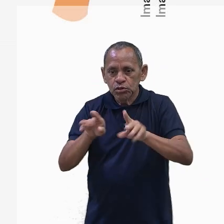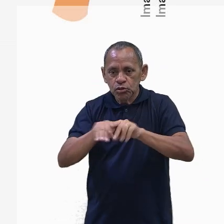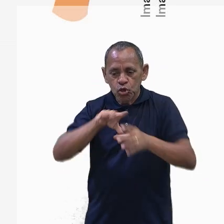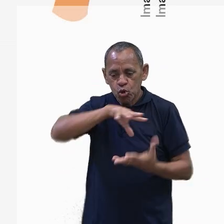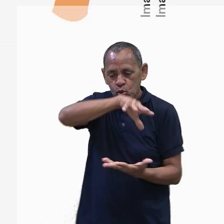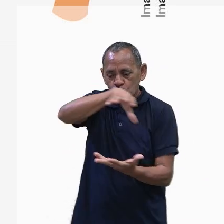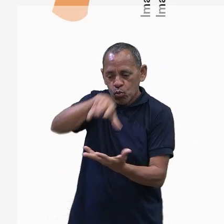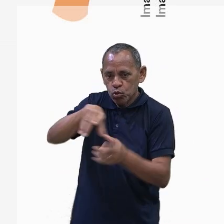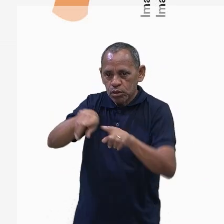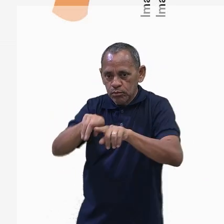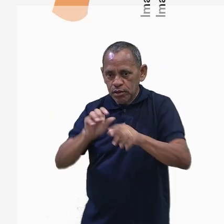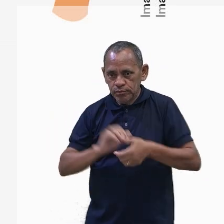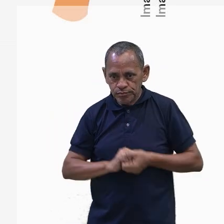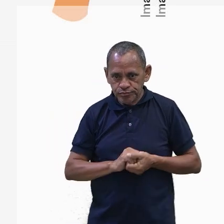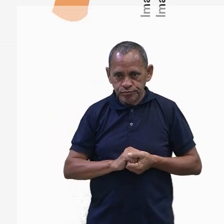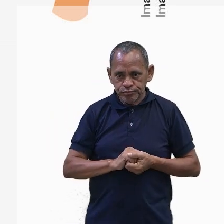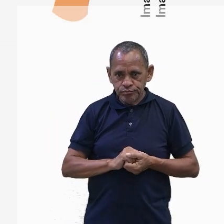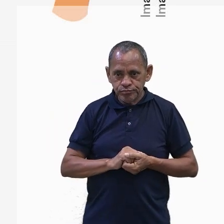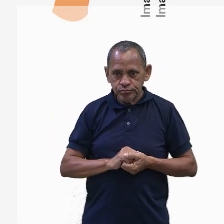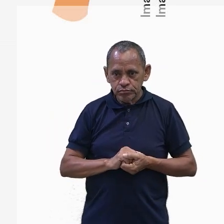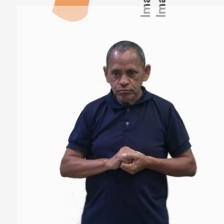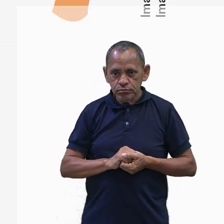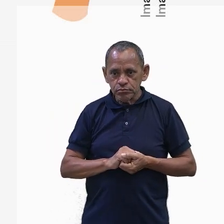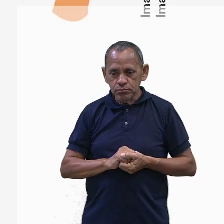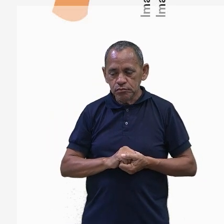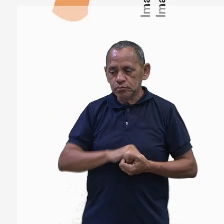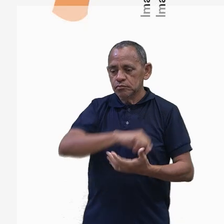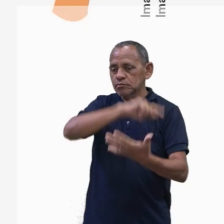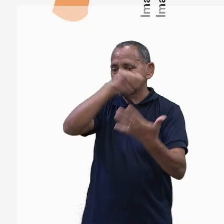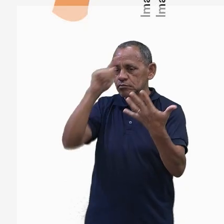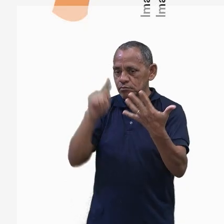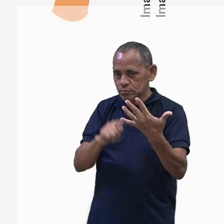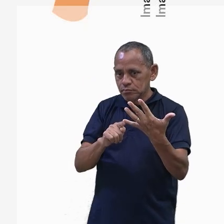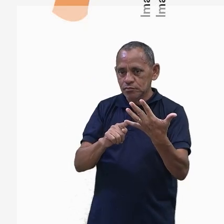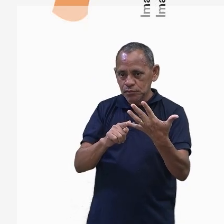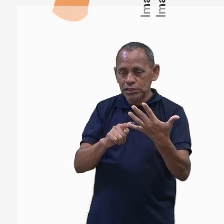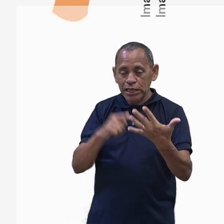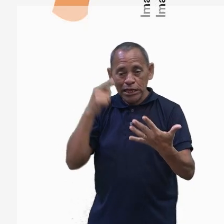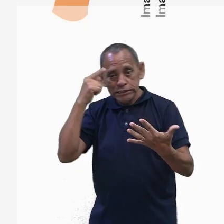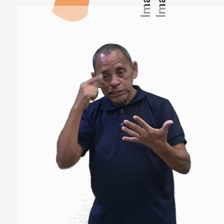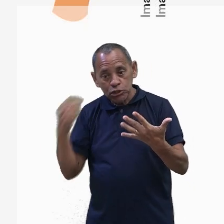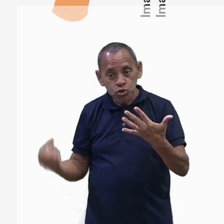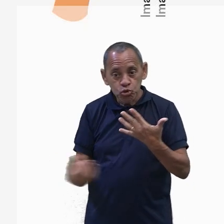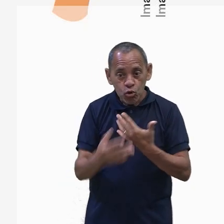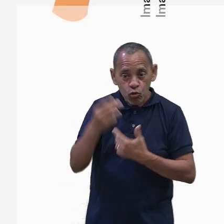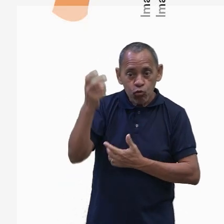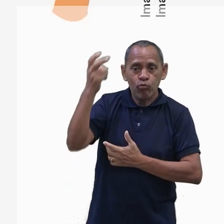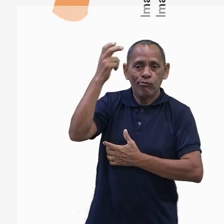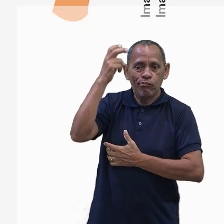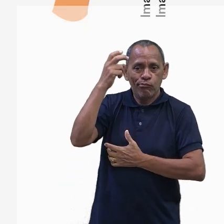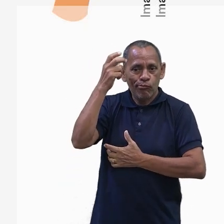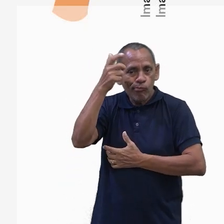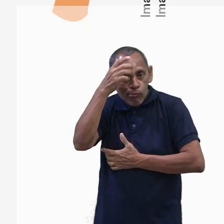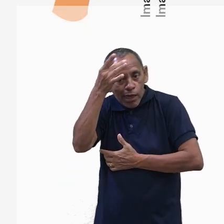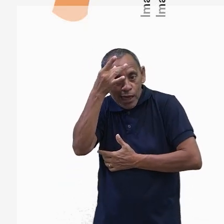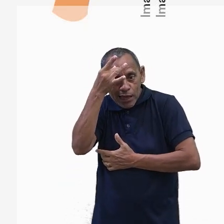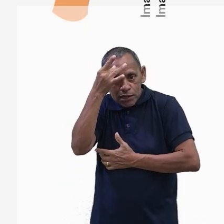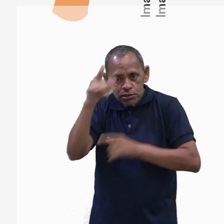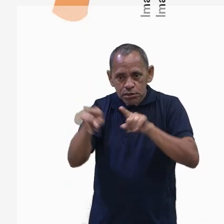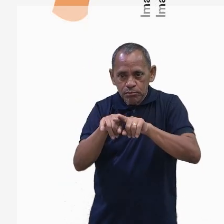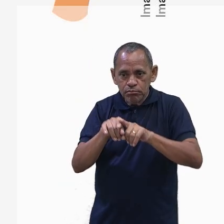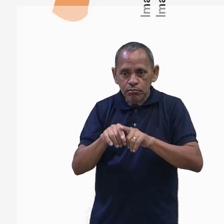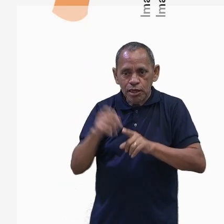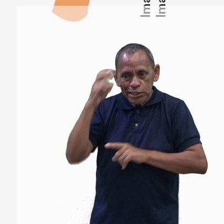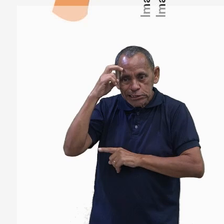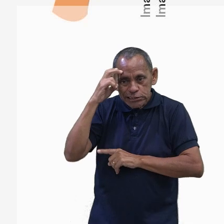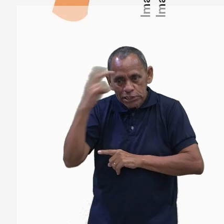Anaxágoras trabalha a ideia do know, ou seja, a ideia da mente, a ideia do intelecto. Isso é um princípio ordenador do universo.